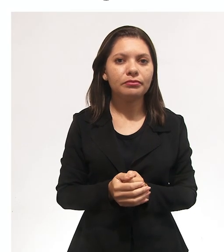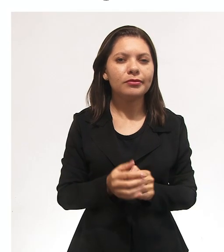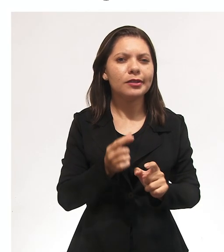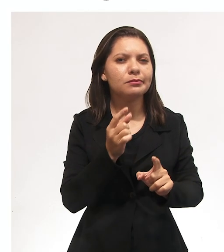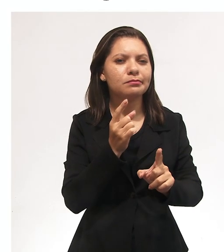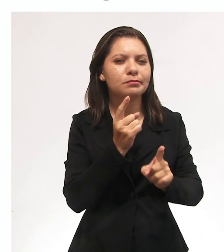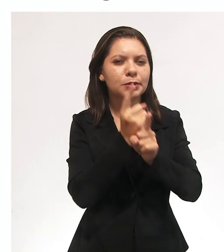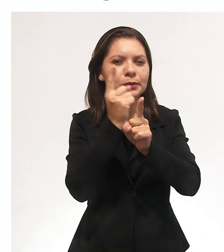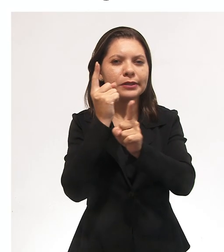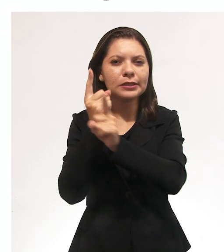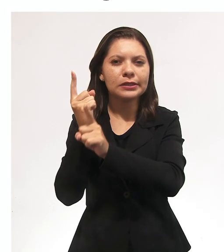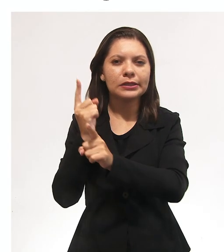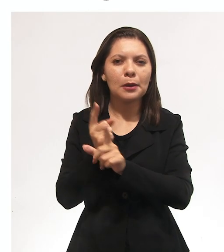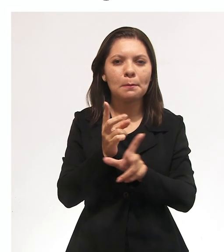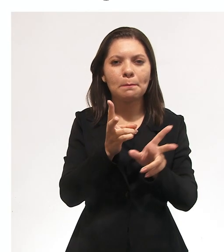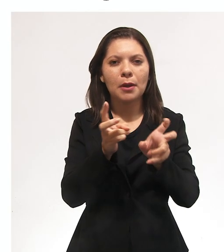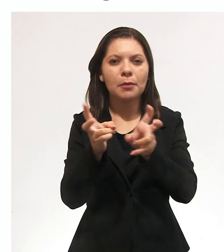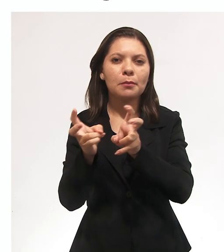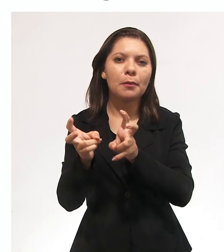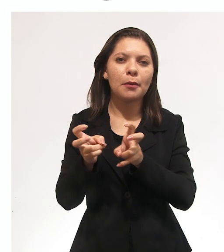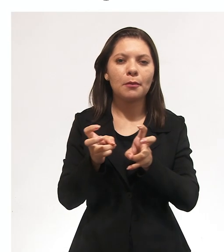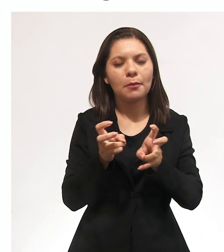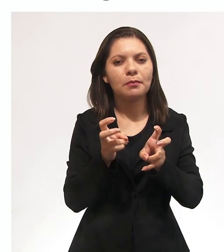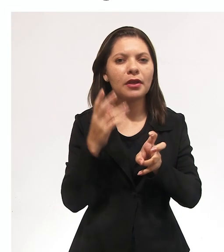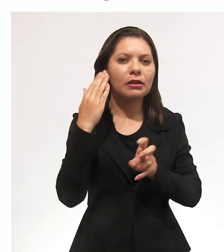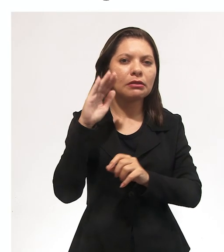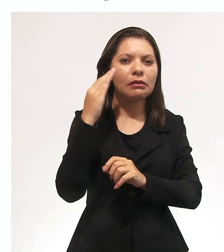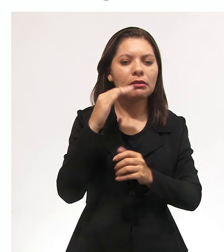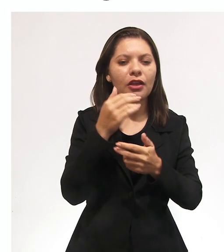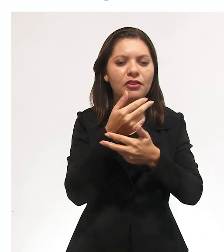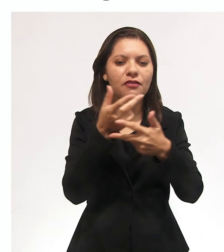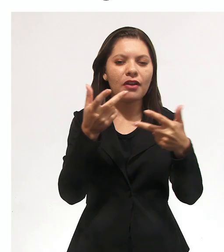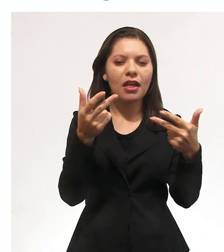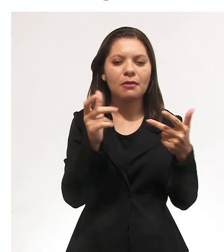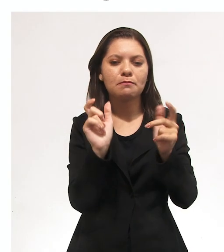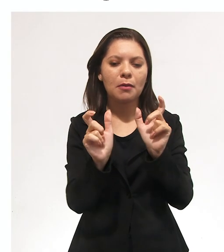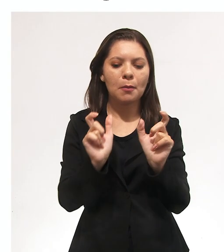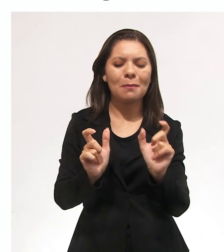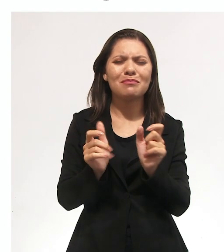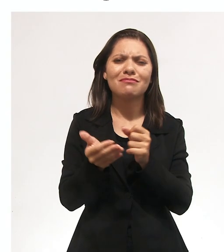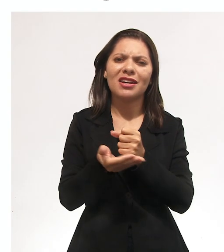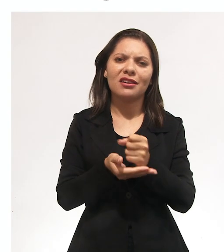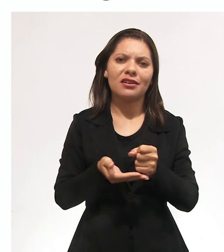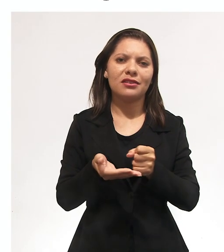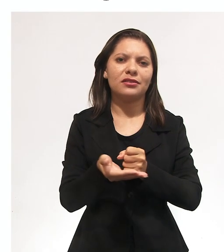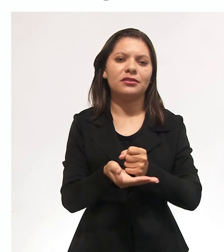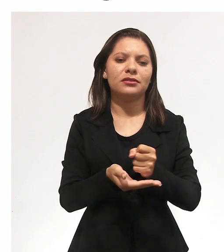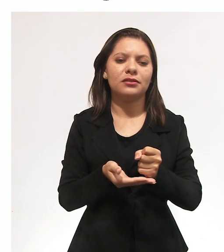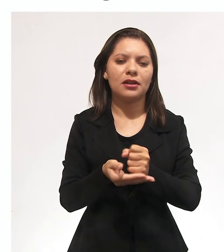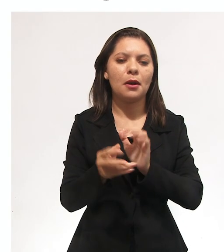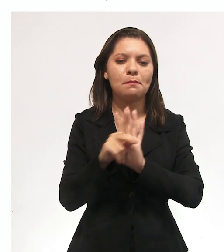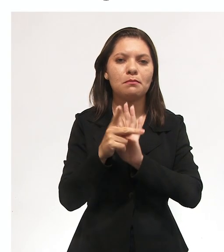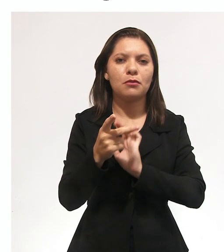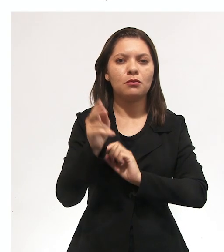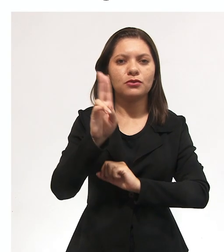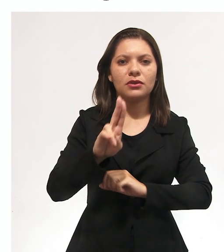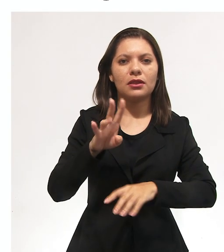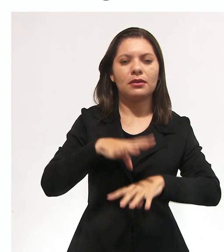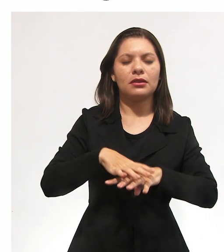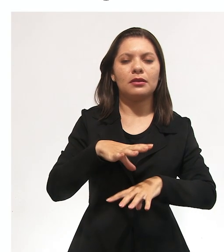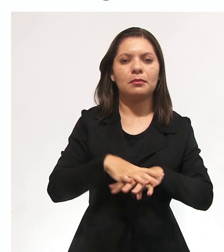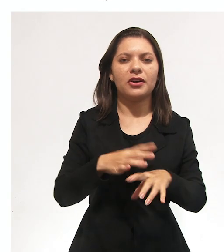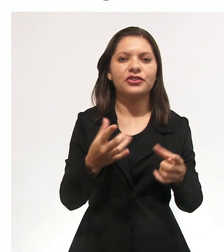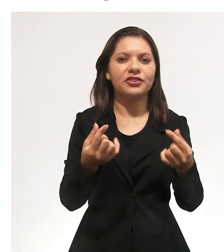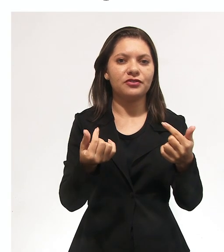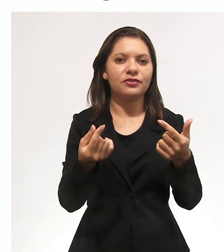identificar e interpretar as terminologias básicas utilizadas na matemática